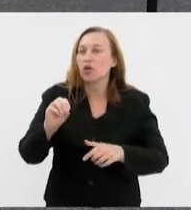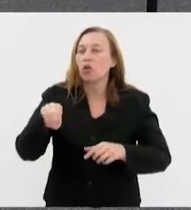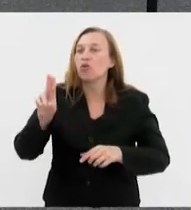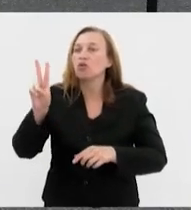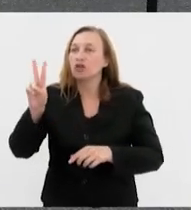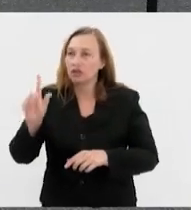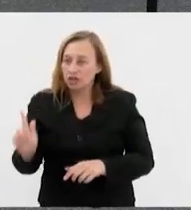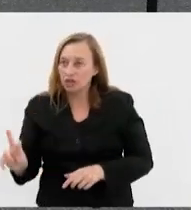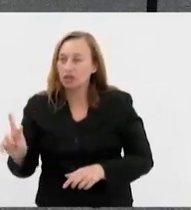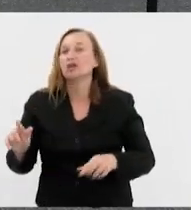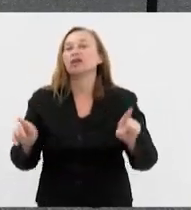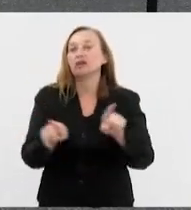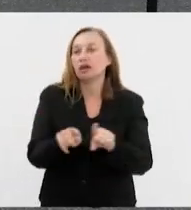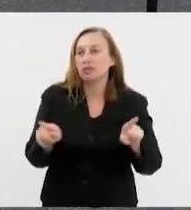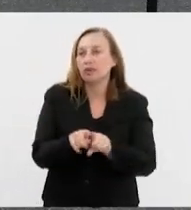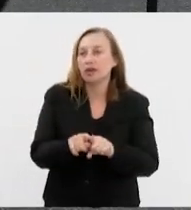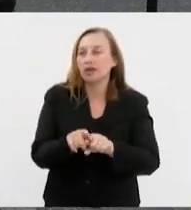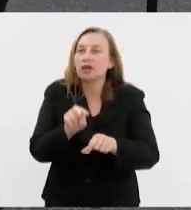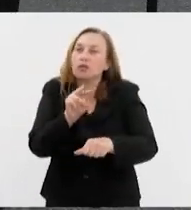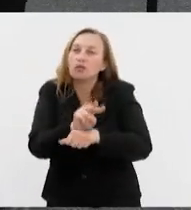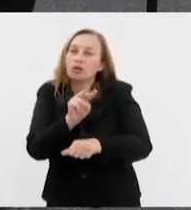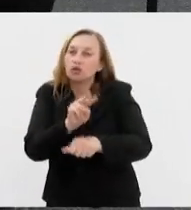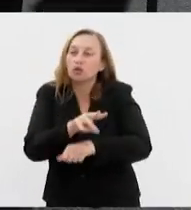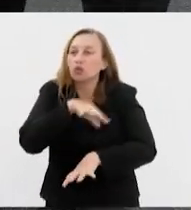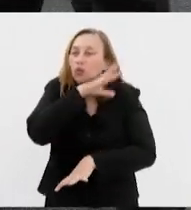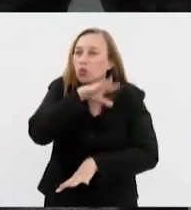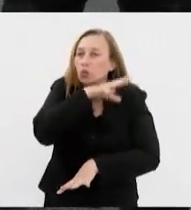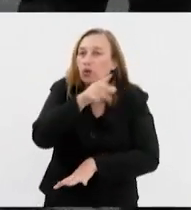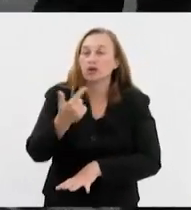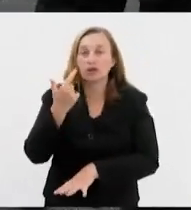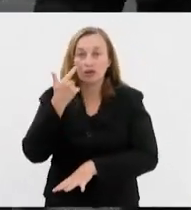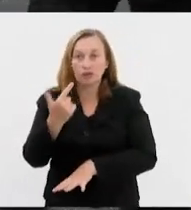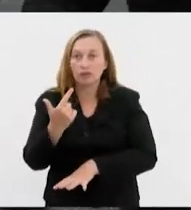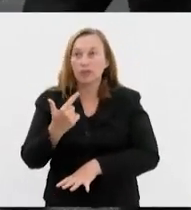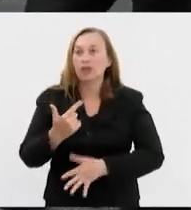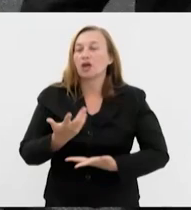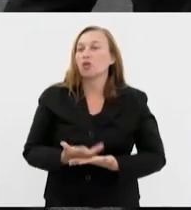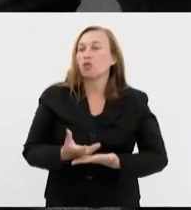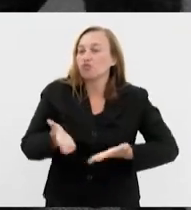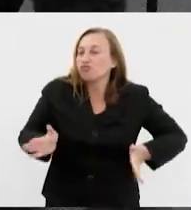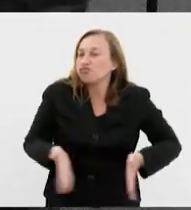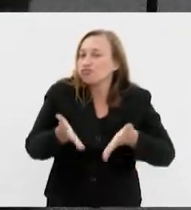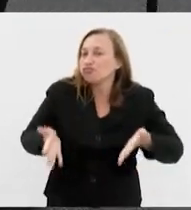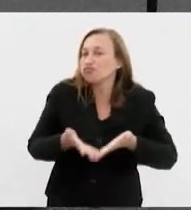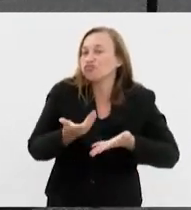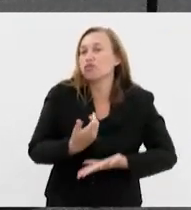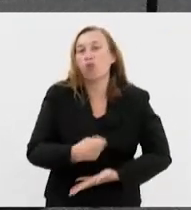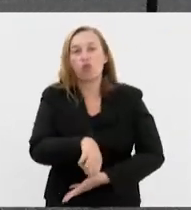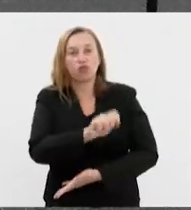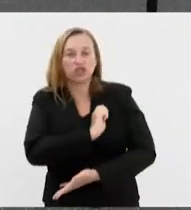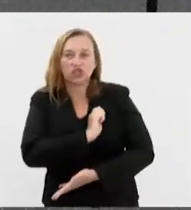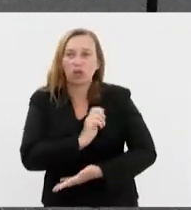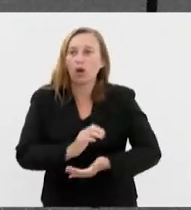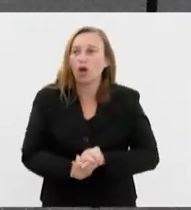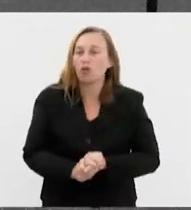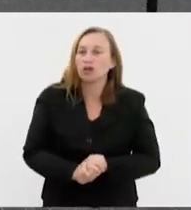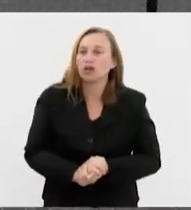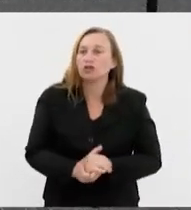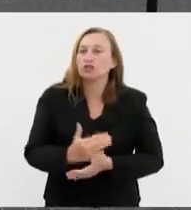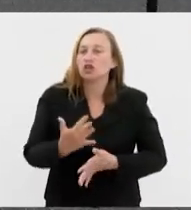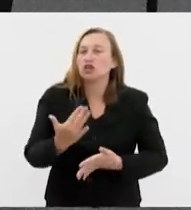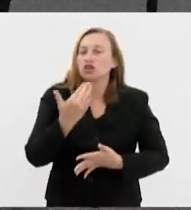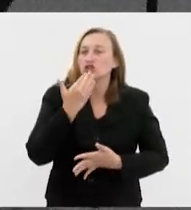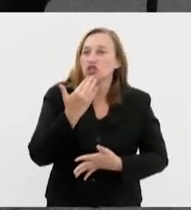protetores dos animais. A gente precisa entender que o benefício fiscal, o incentivo, esse tipo de perdão